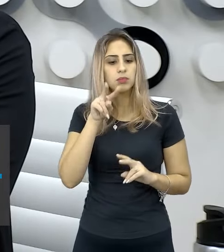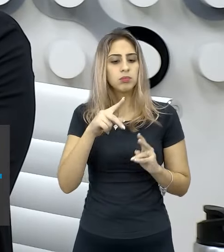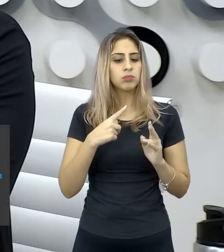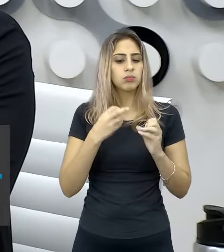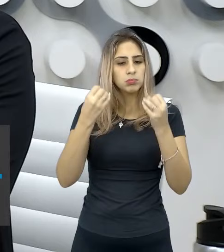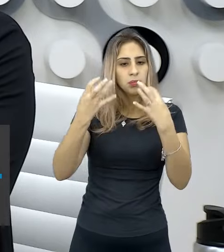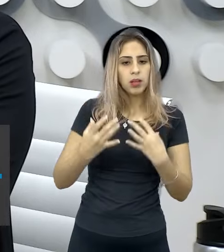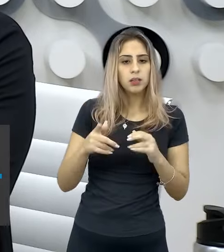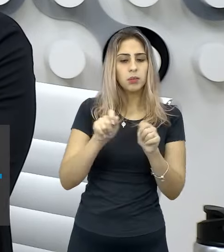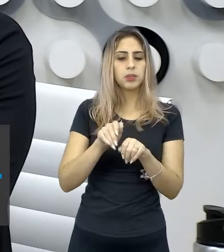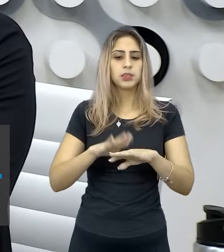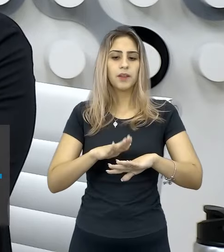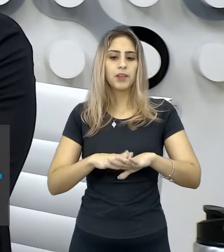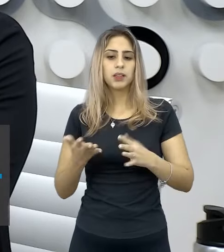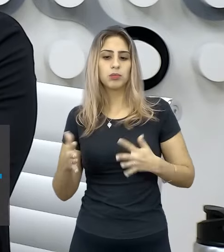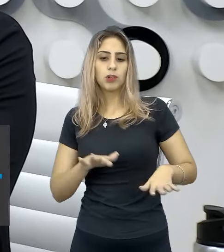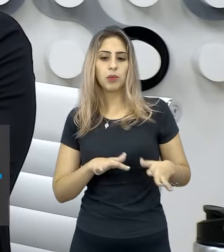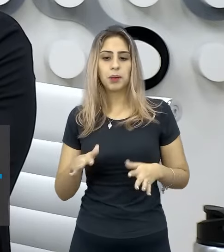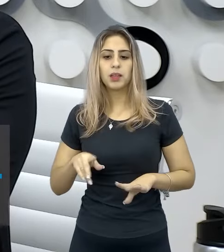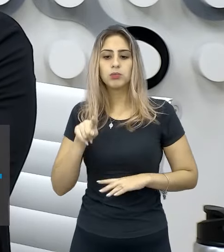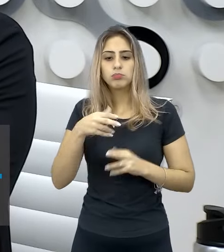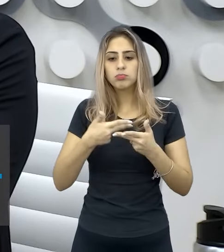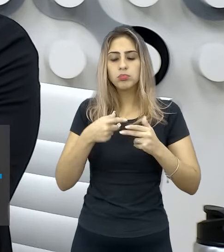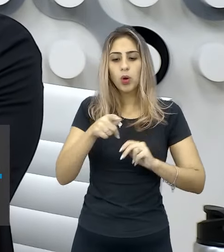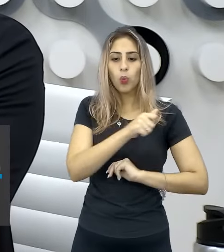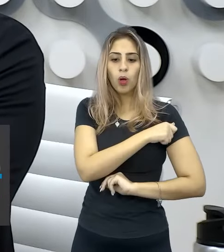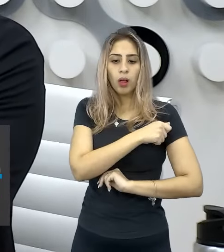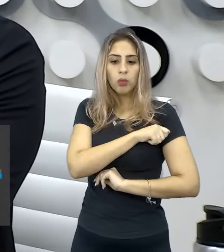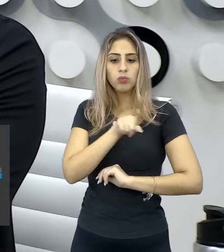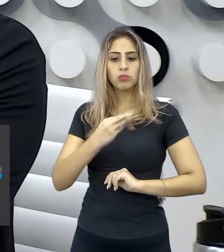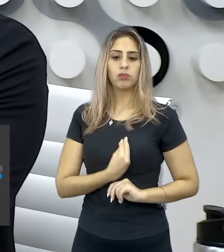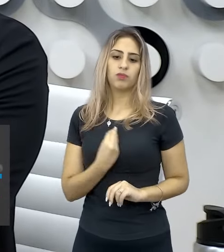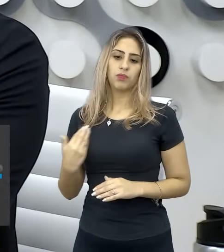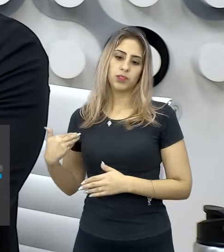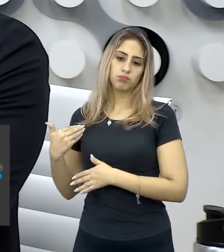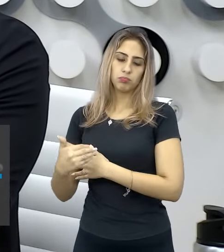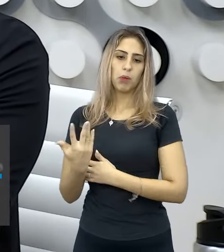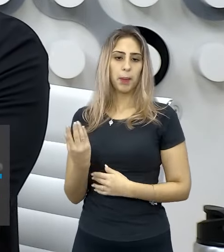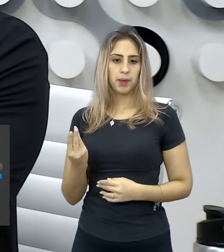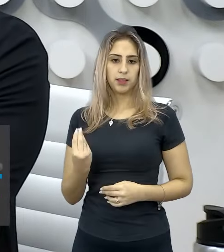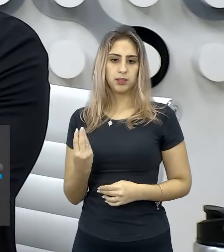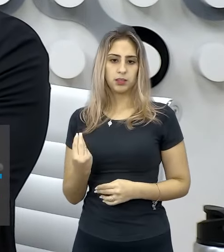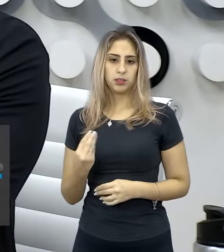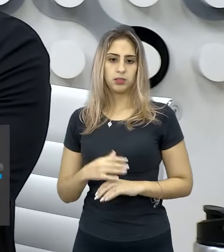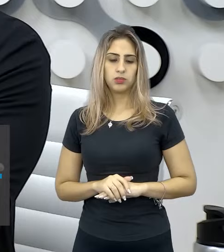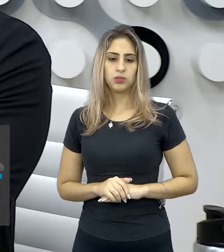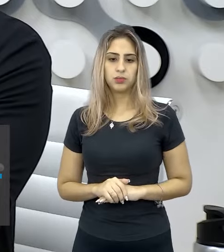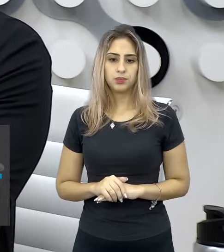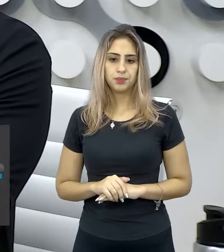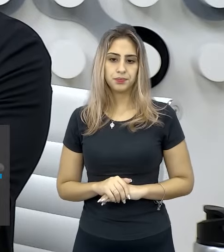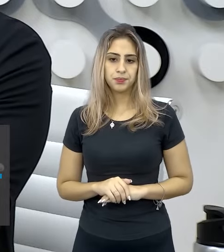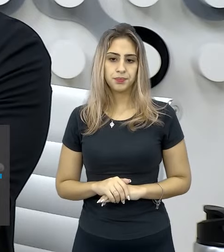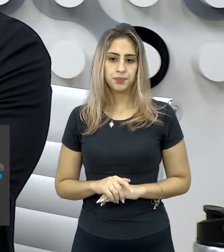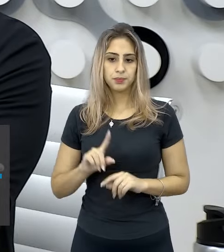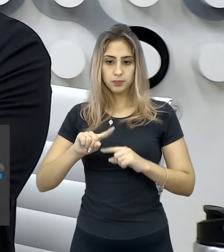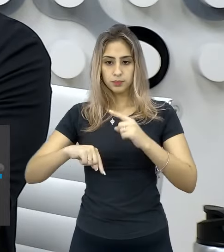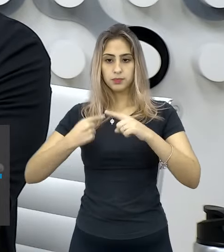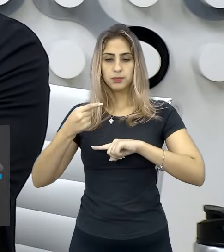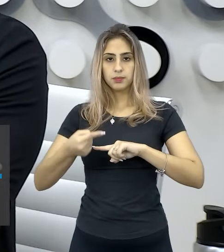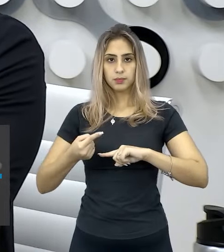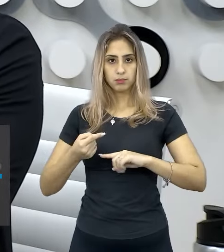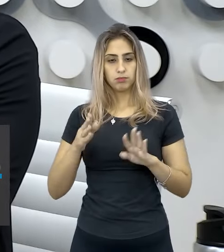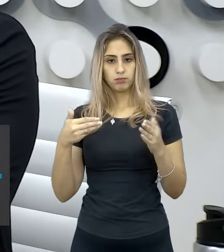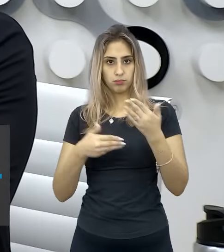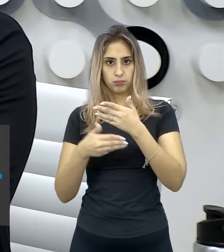ser feita no movimento, então isso o estudante vai vivenciar bastante. No próximo